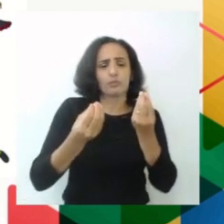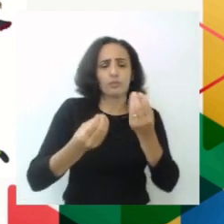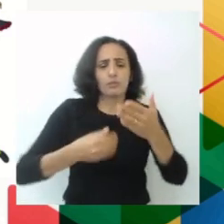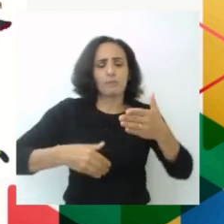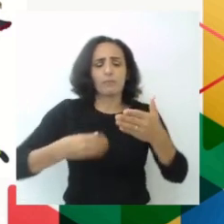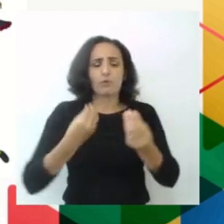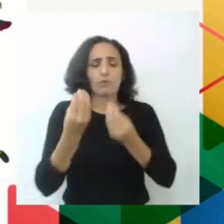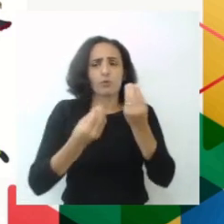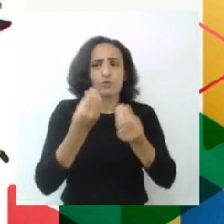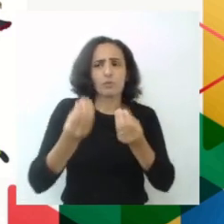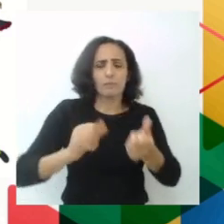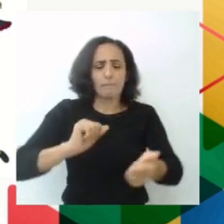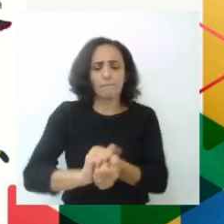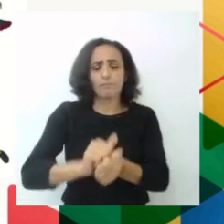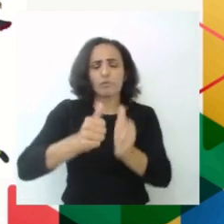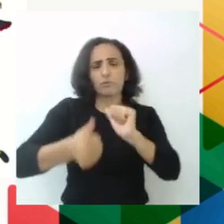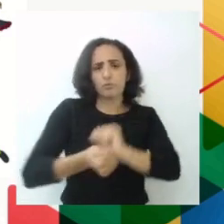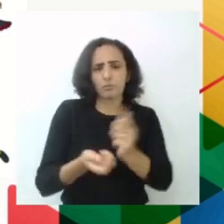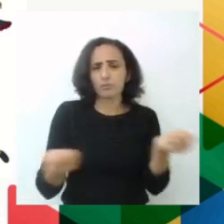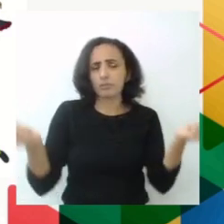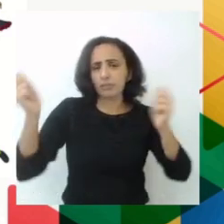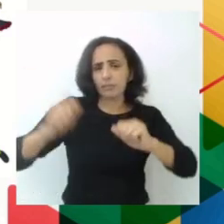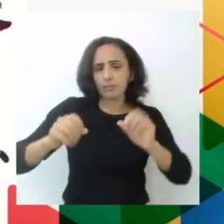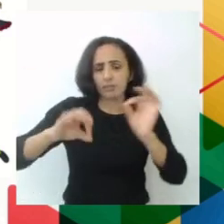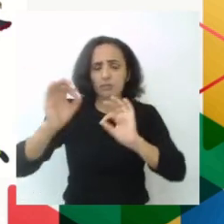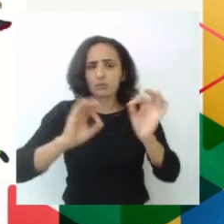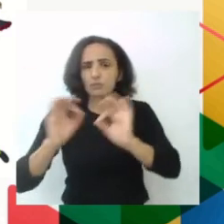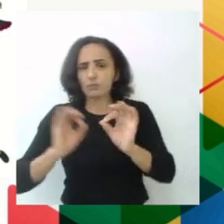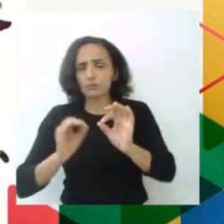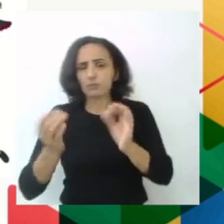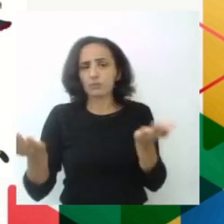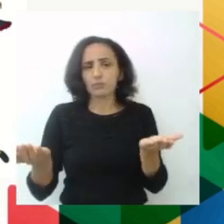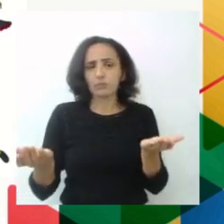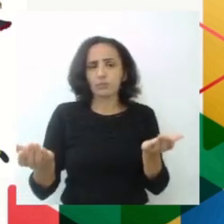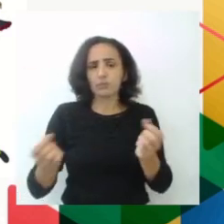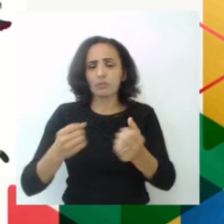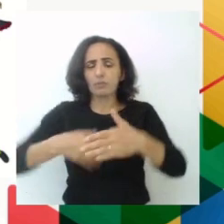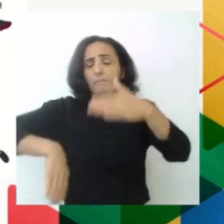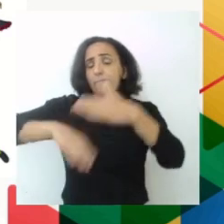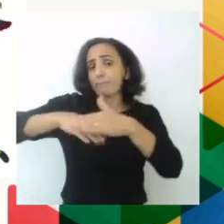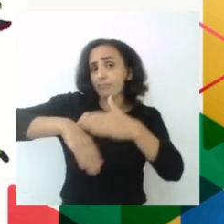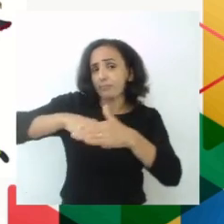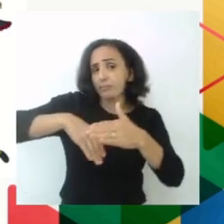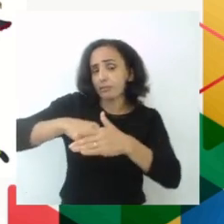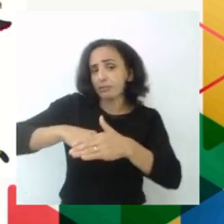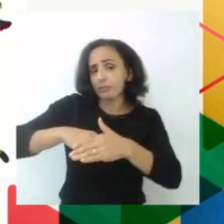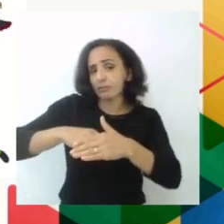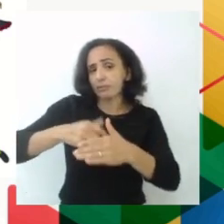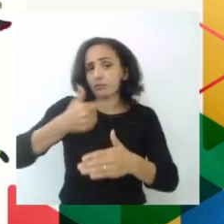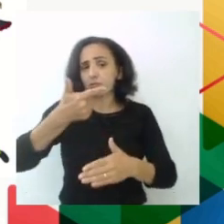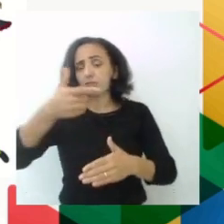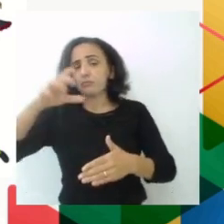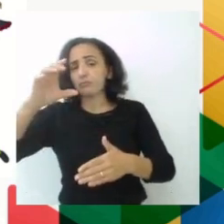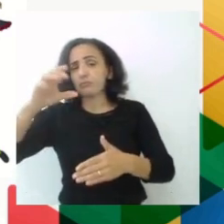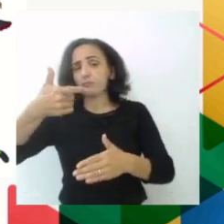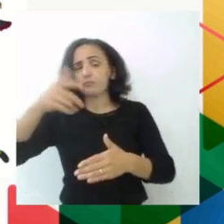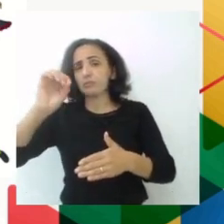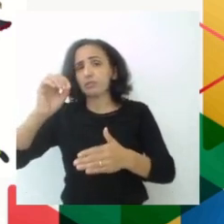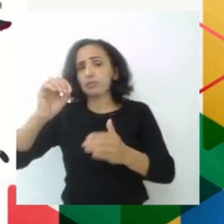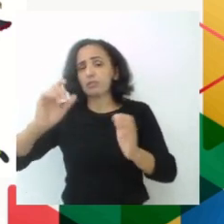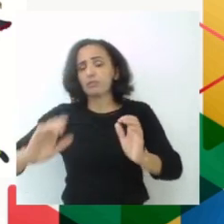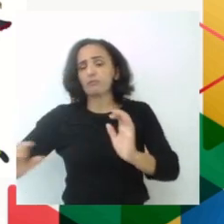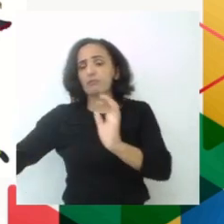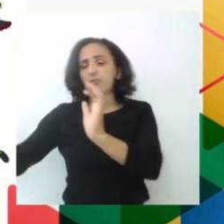realizados entre os times participantes em turno e retorno? Campeonato Brasileiro de Futebol. São 20 clubes disputando